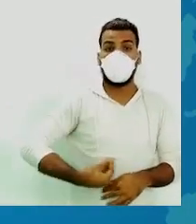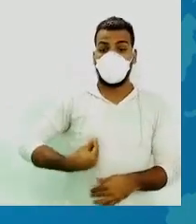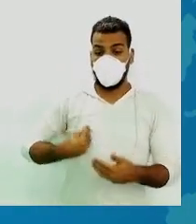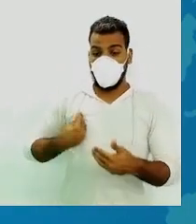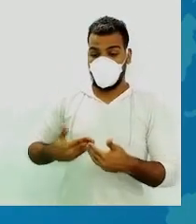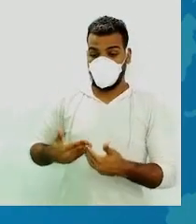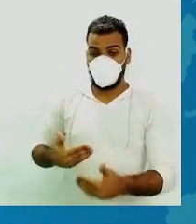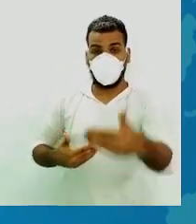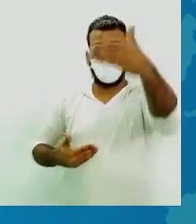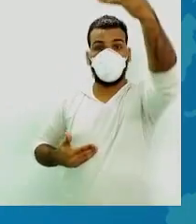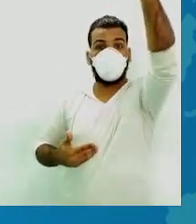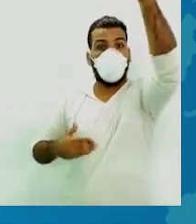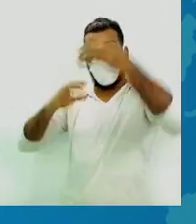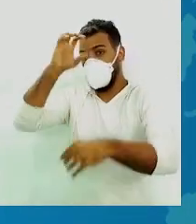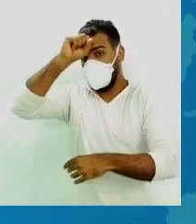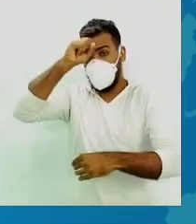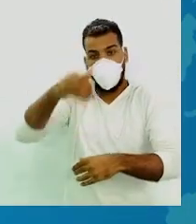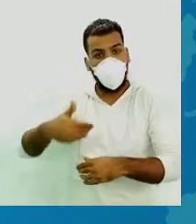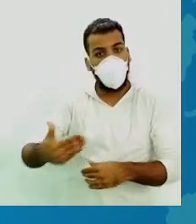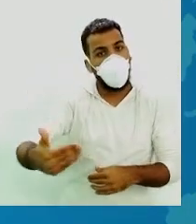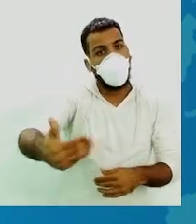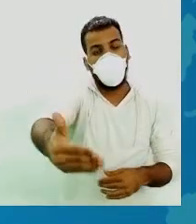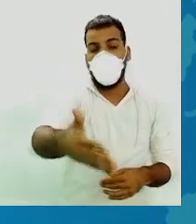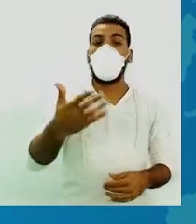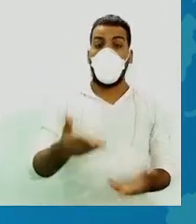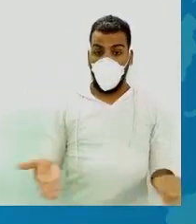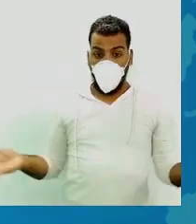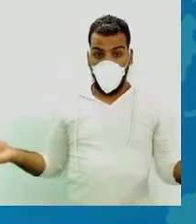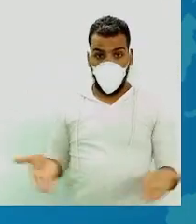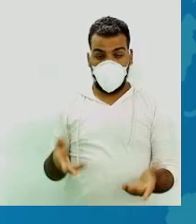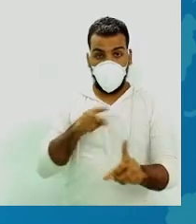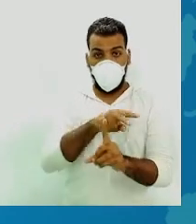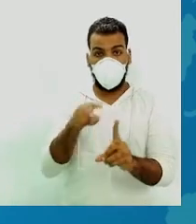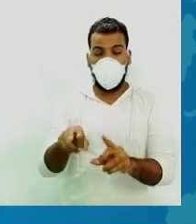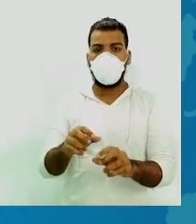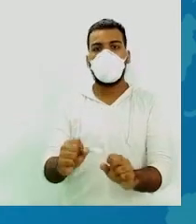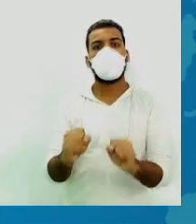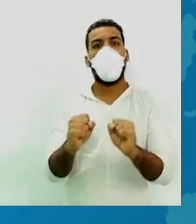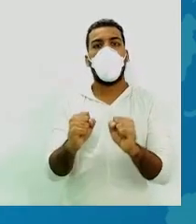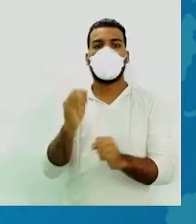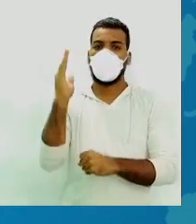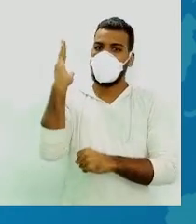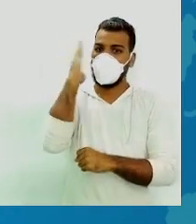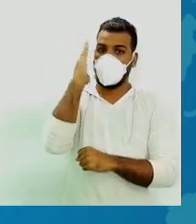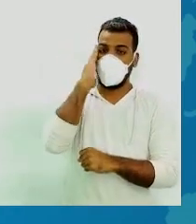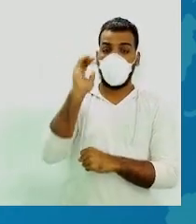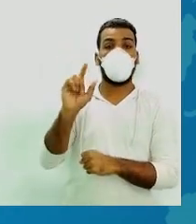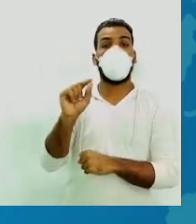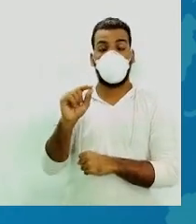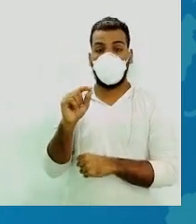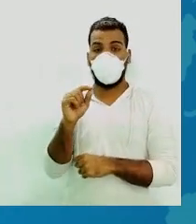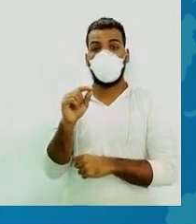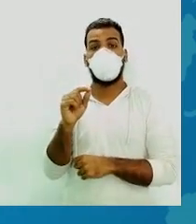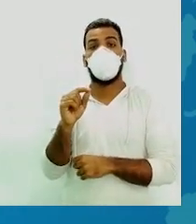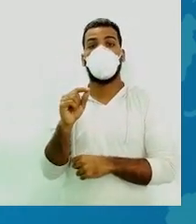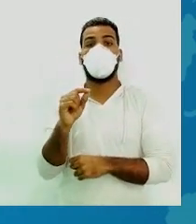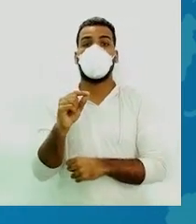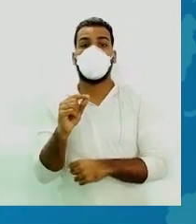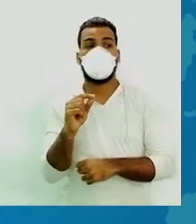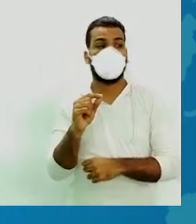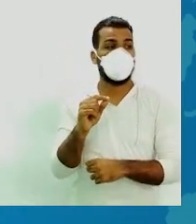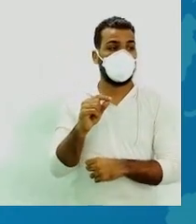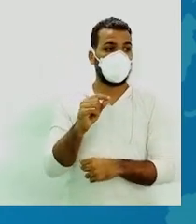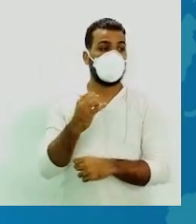seu aprendizado, já que hoje nós vamos ter um olhar muito forte para entendermos a importância,